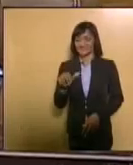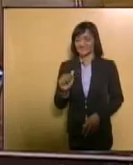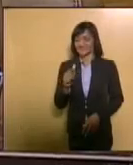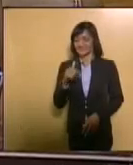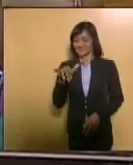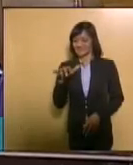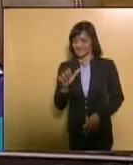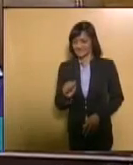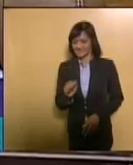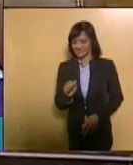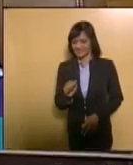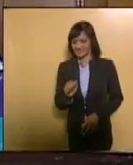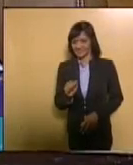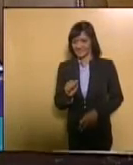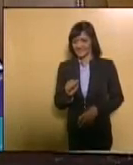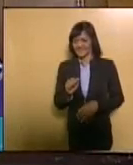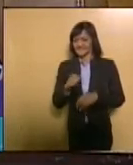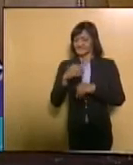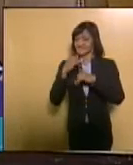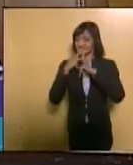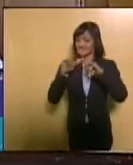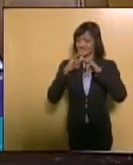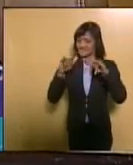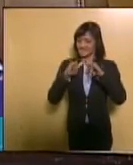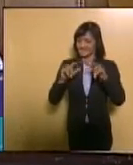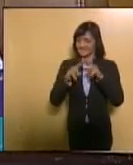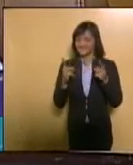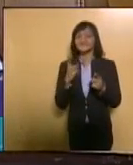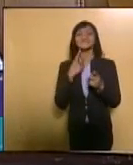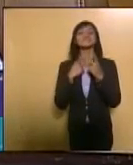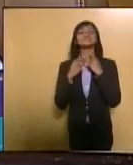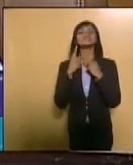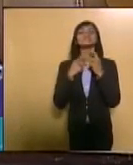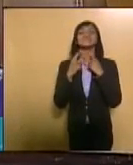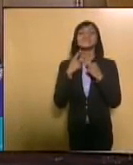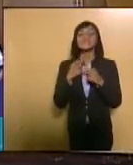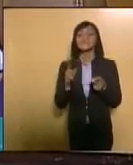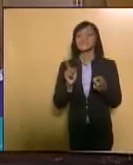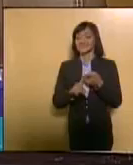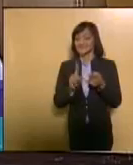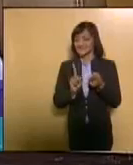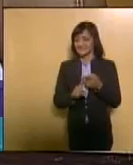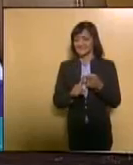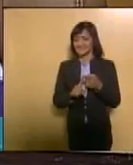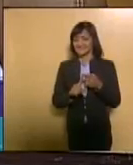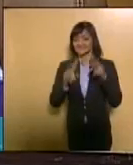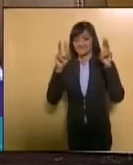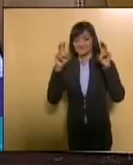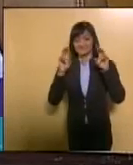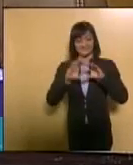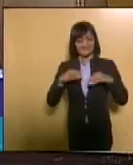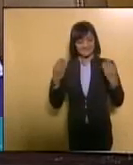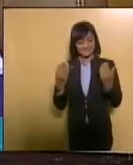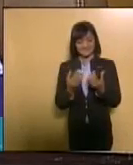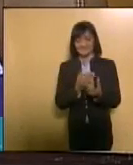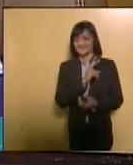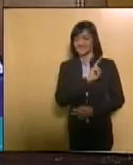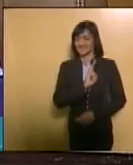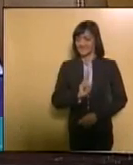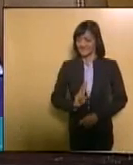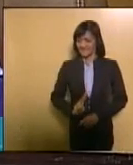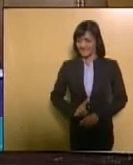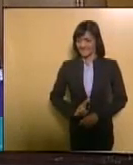não só de ter mais informações mas de fazer crescer uma vontade de também levando esse assunto PR Câmara de Vereadores